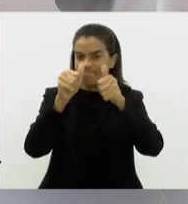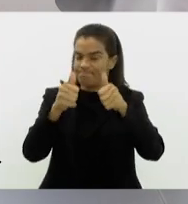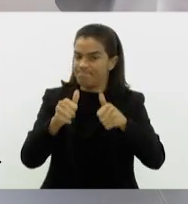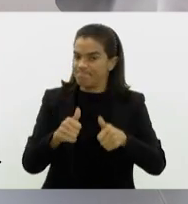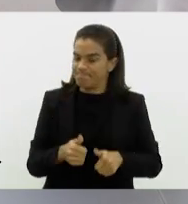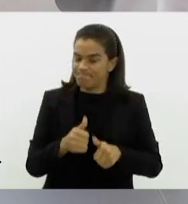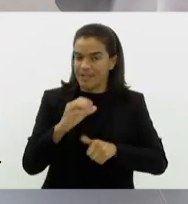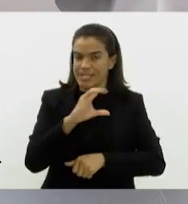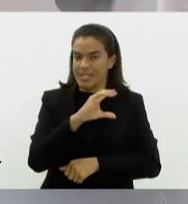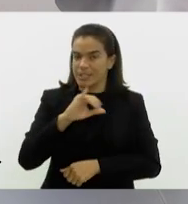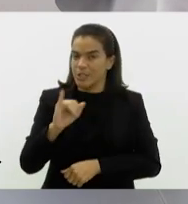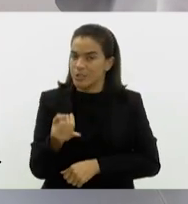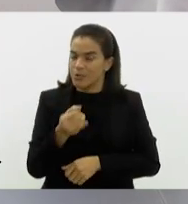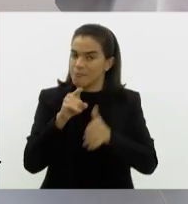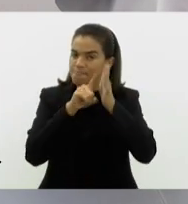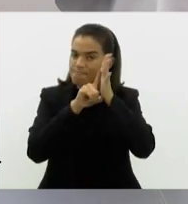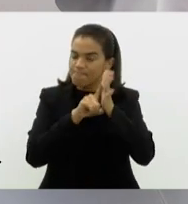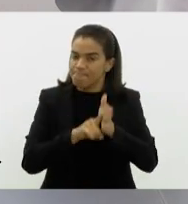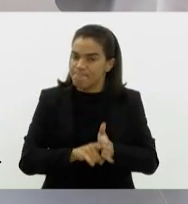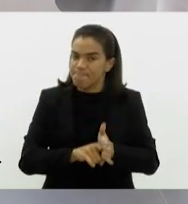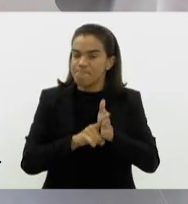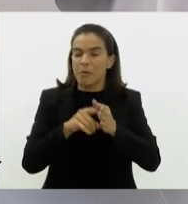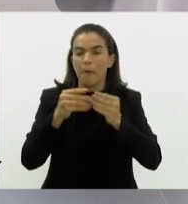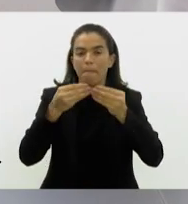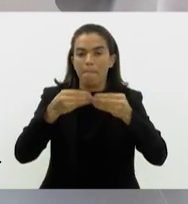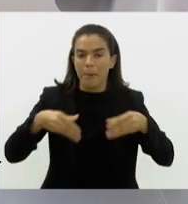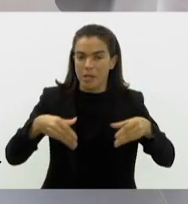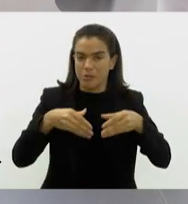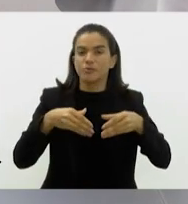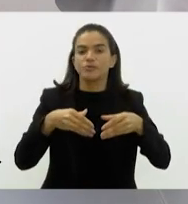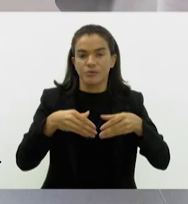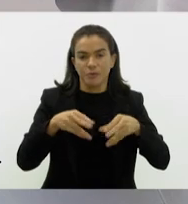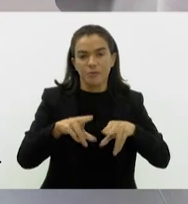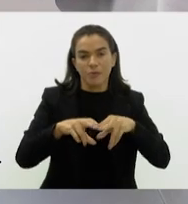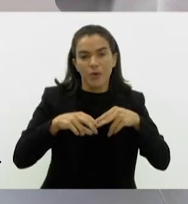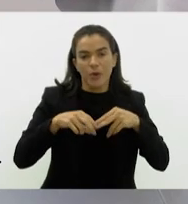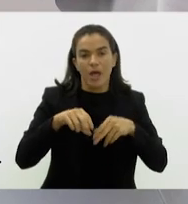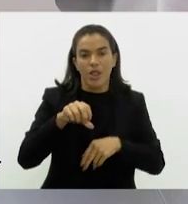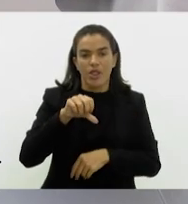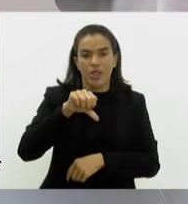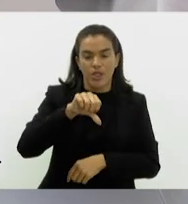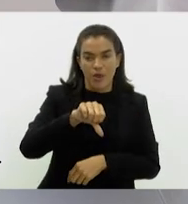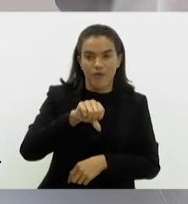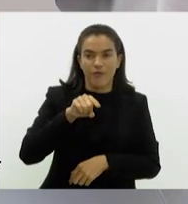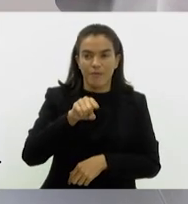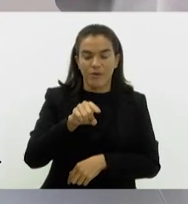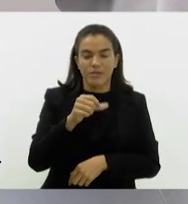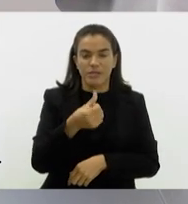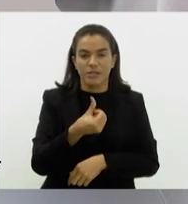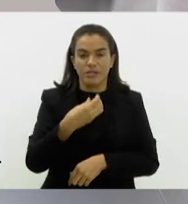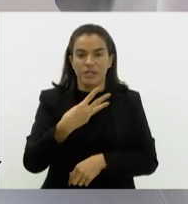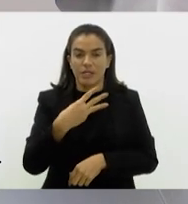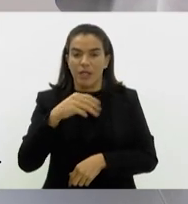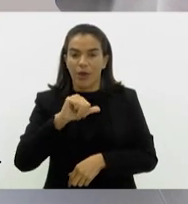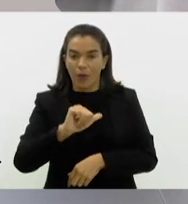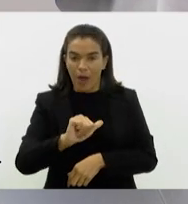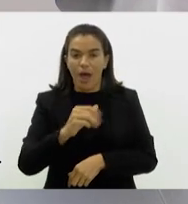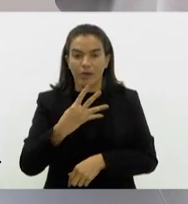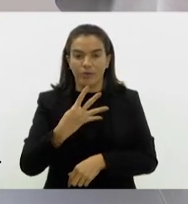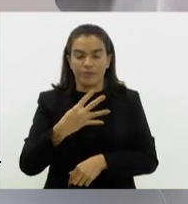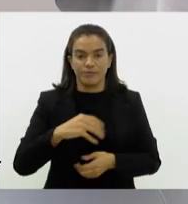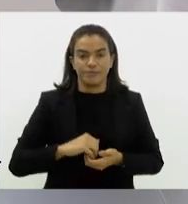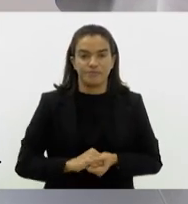à CCJ para análise de uma eventual prejudicabilidade em razão da Lei 9.934, de 15 de dezembro de